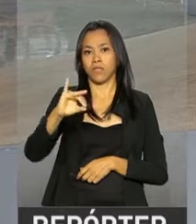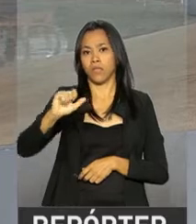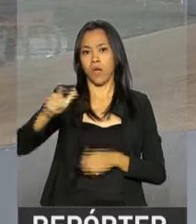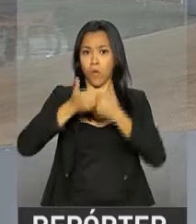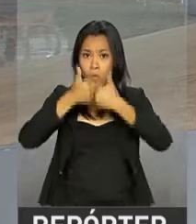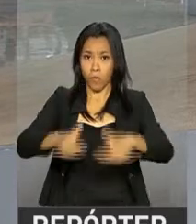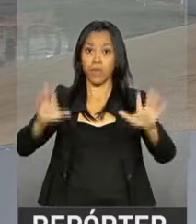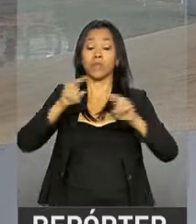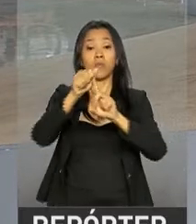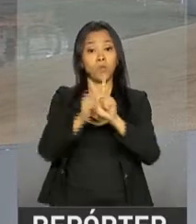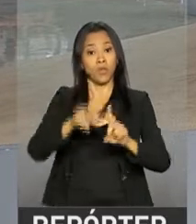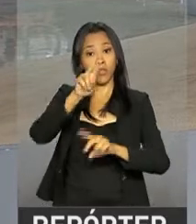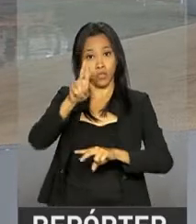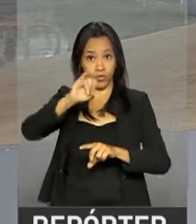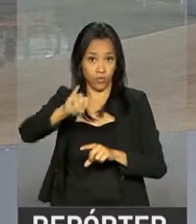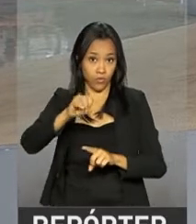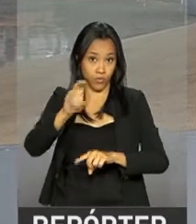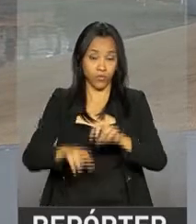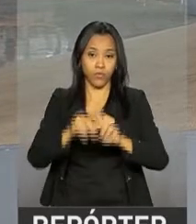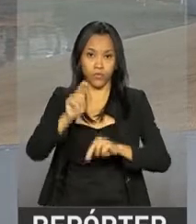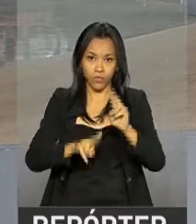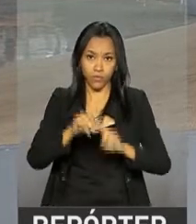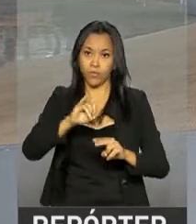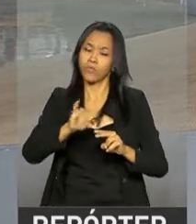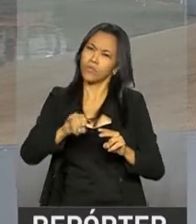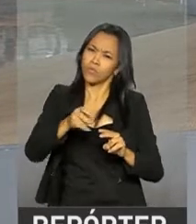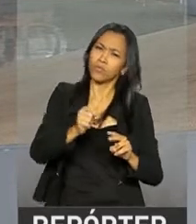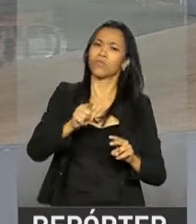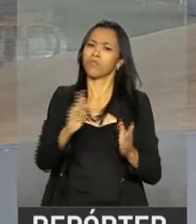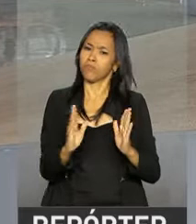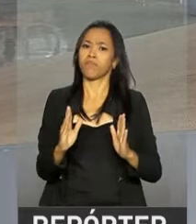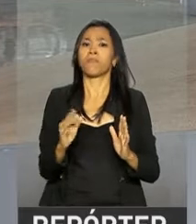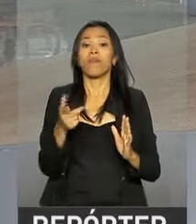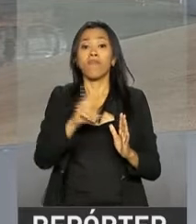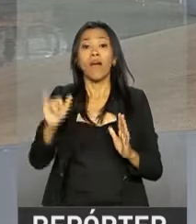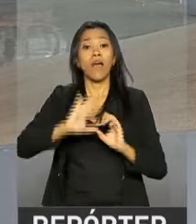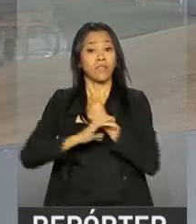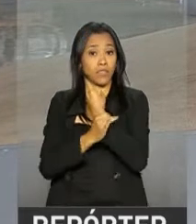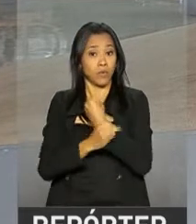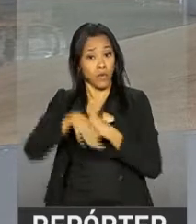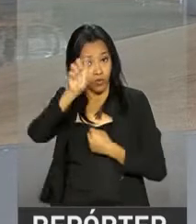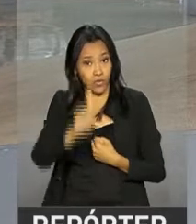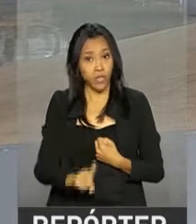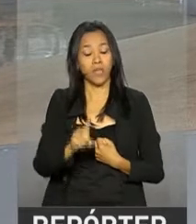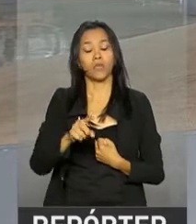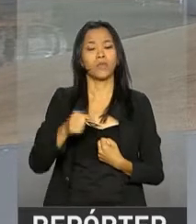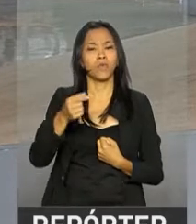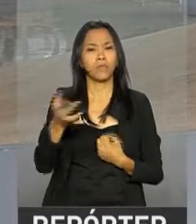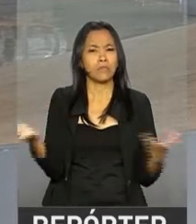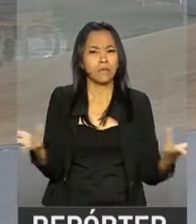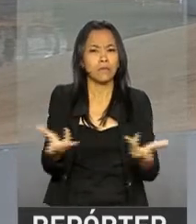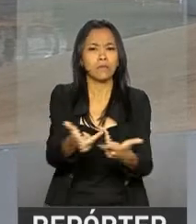julho segundo o governo e social vai garantir os direitos dos trabalhadores de uma maneira mais eficaz